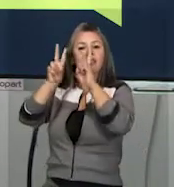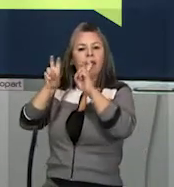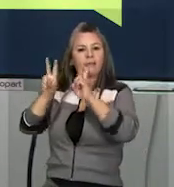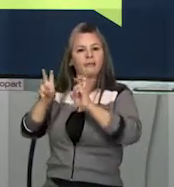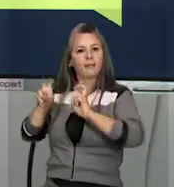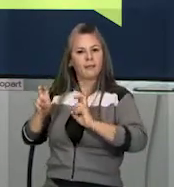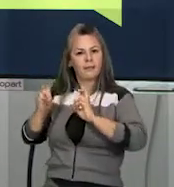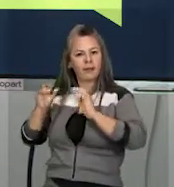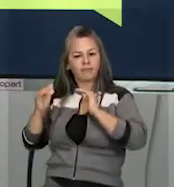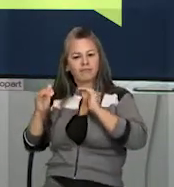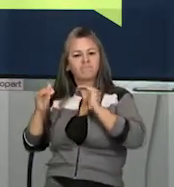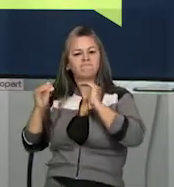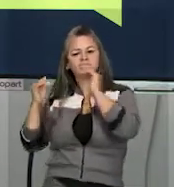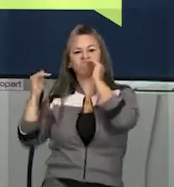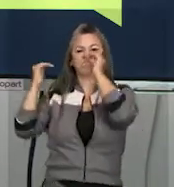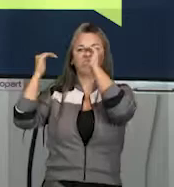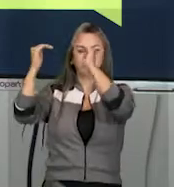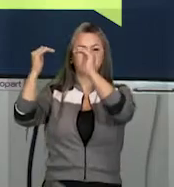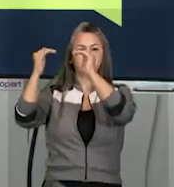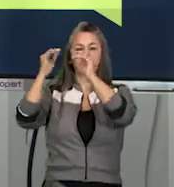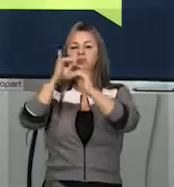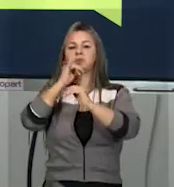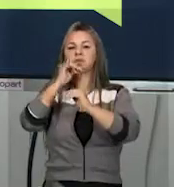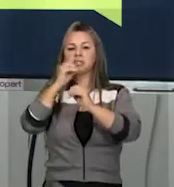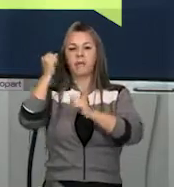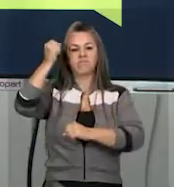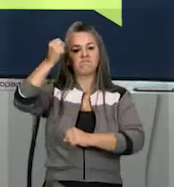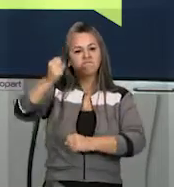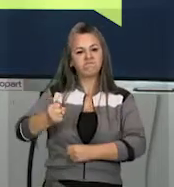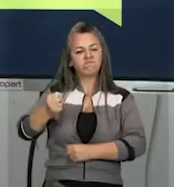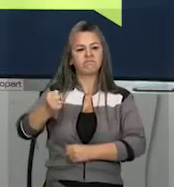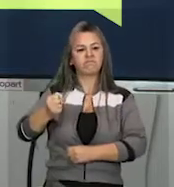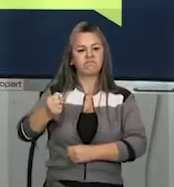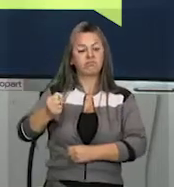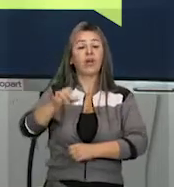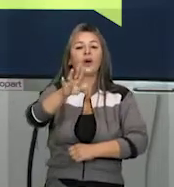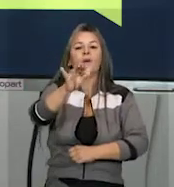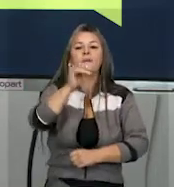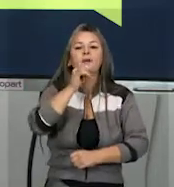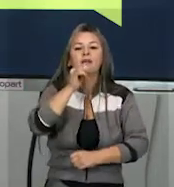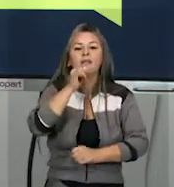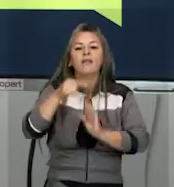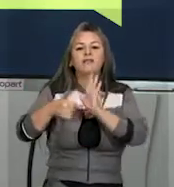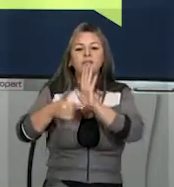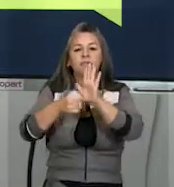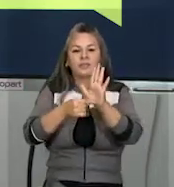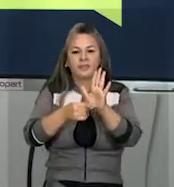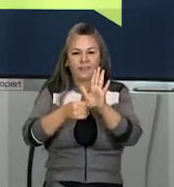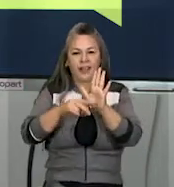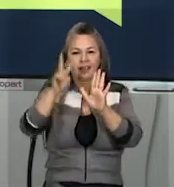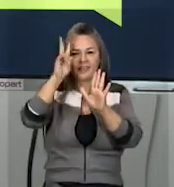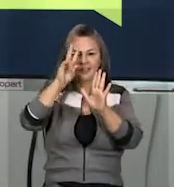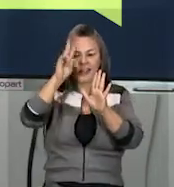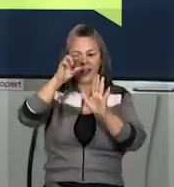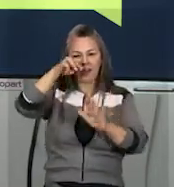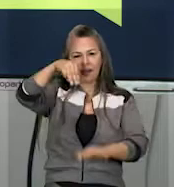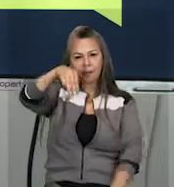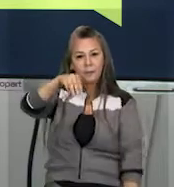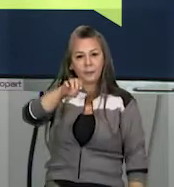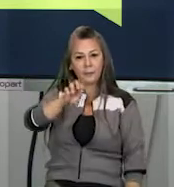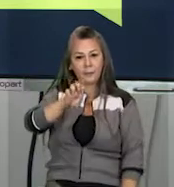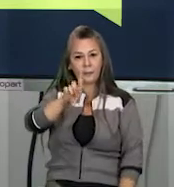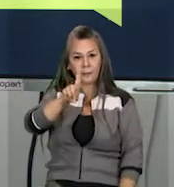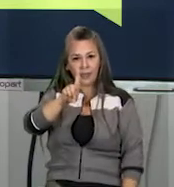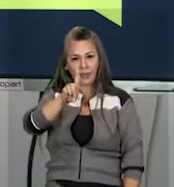até hoje, né? Leia como exemplo, agora eu trouxe um exemplo, um trecho de Medeia, um